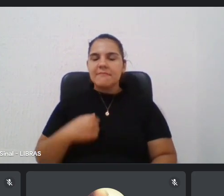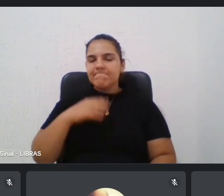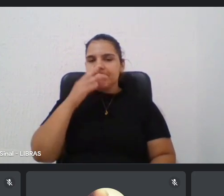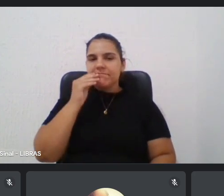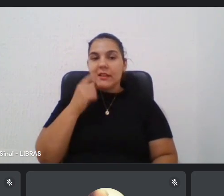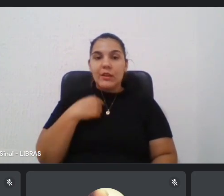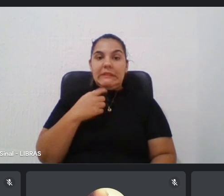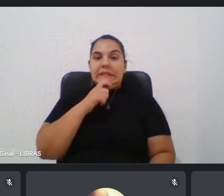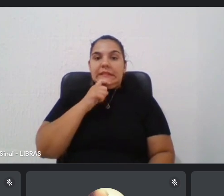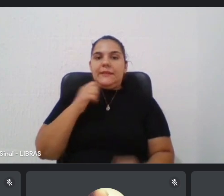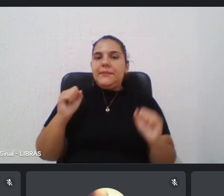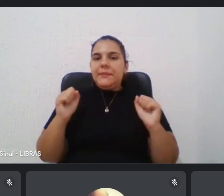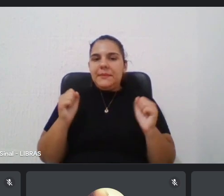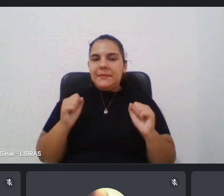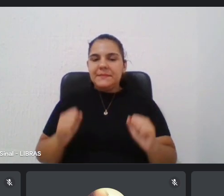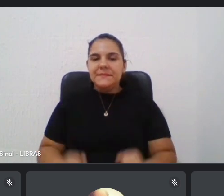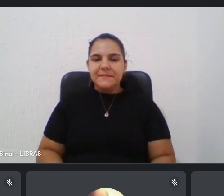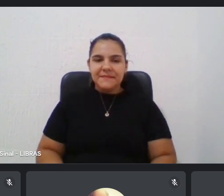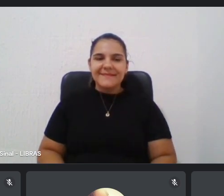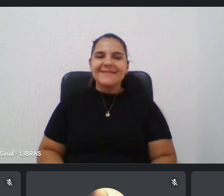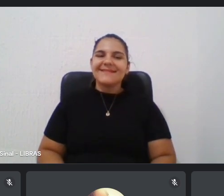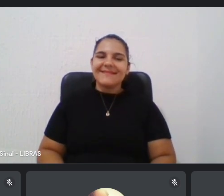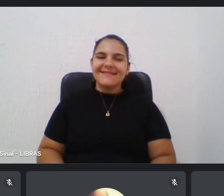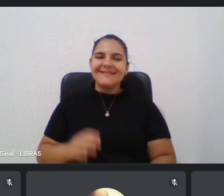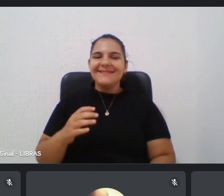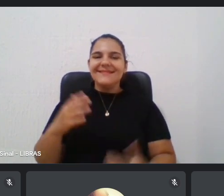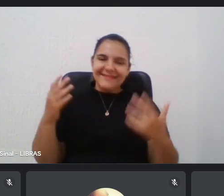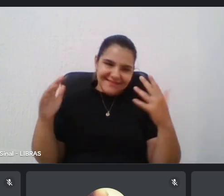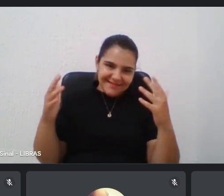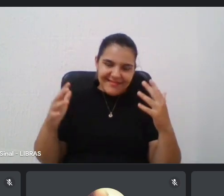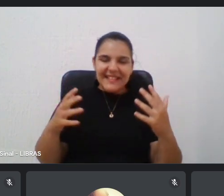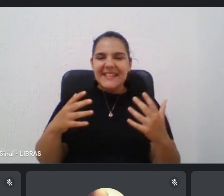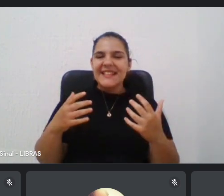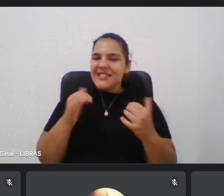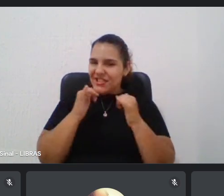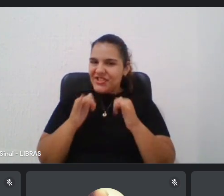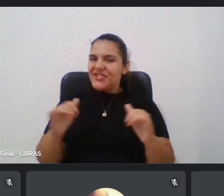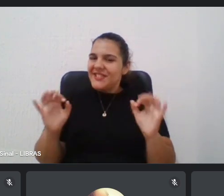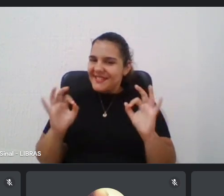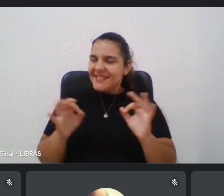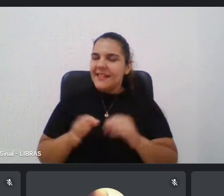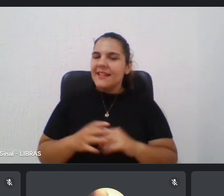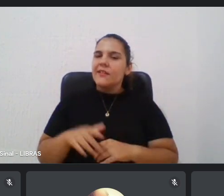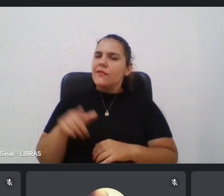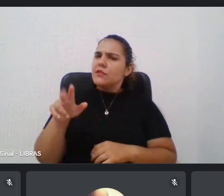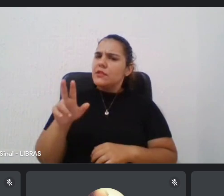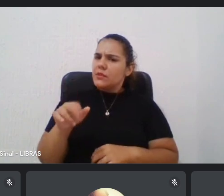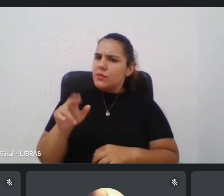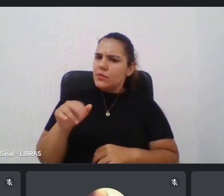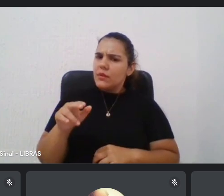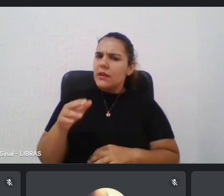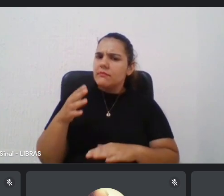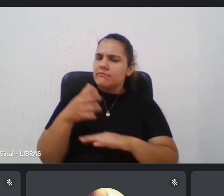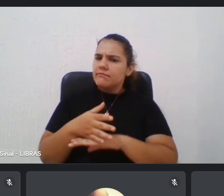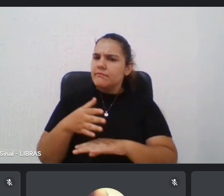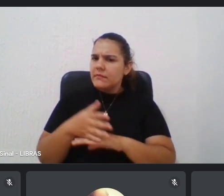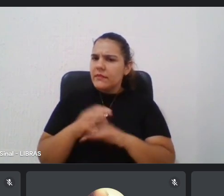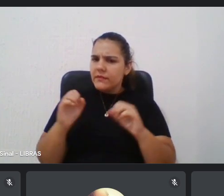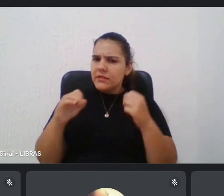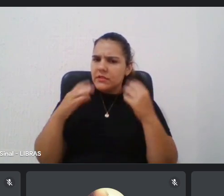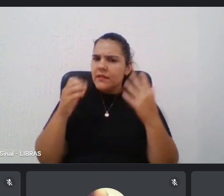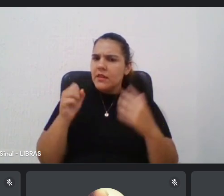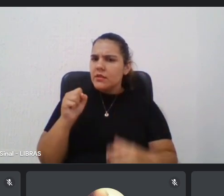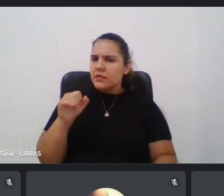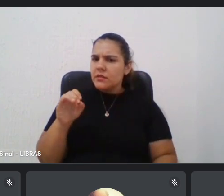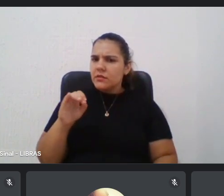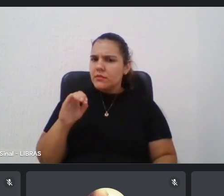Salve, Ana, leva toda a energia. Você nunca participou do festival de São Jorge? Você vai ver